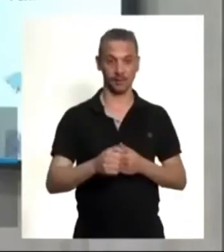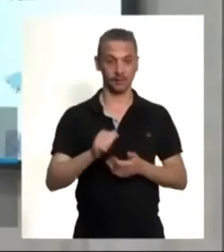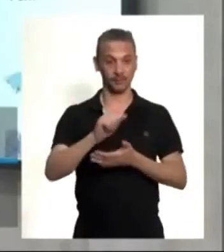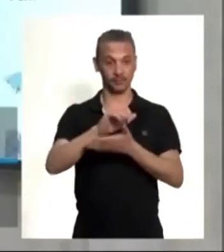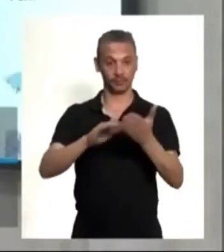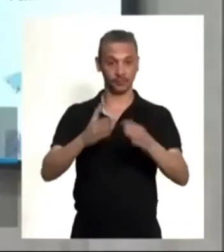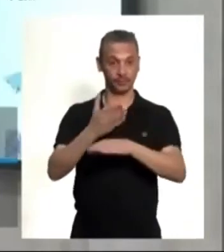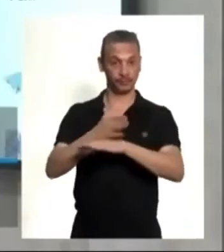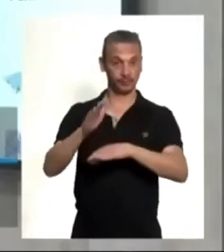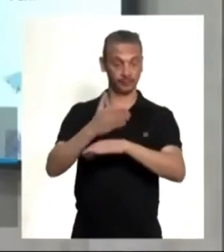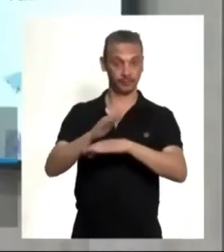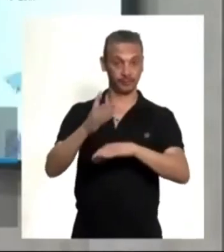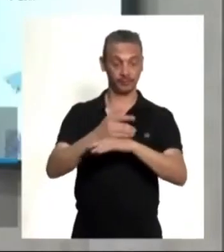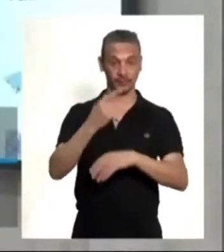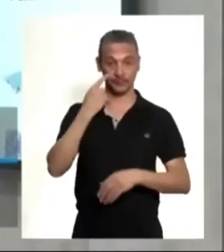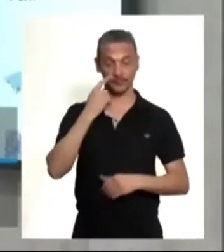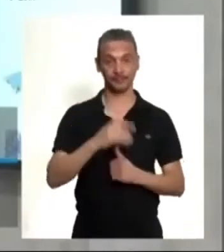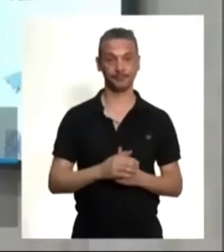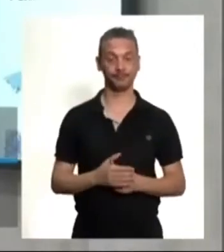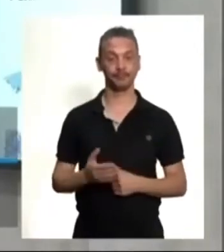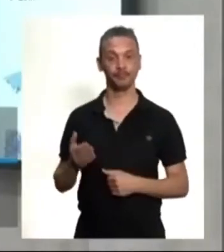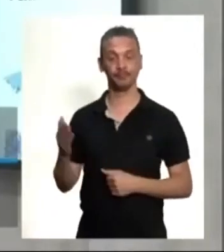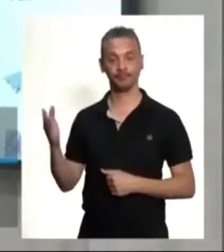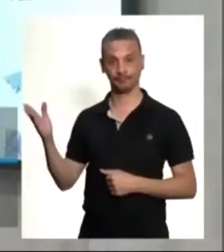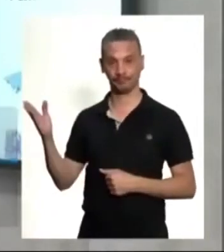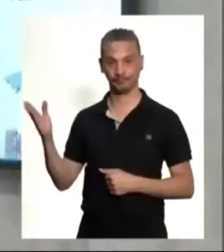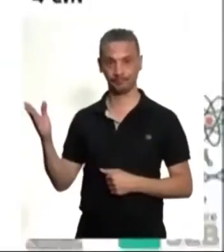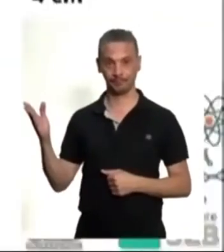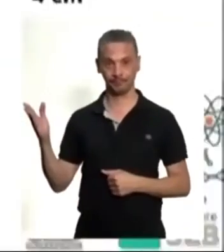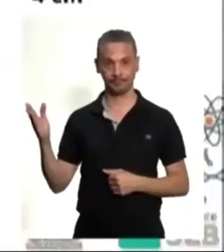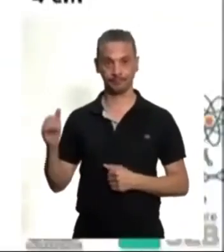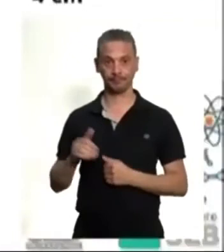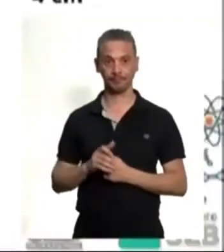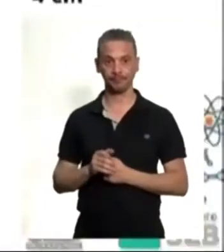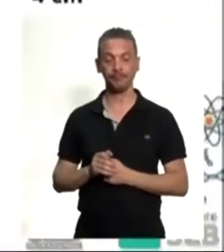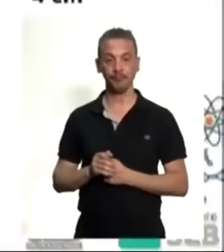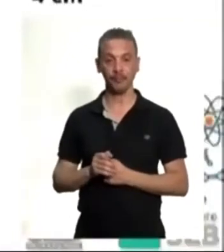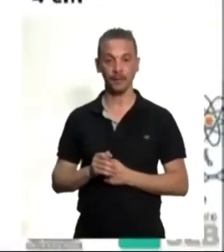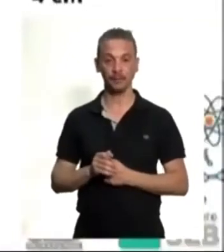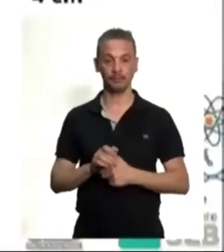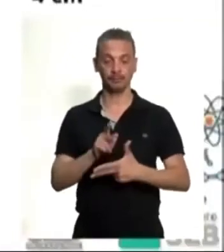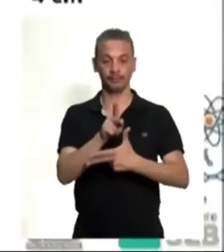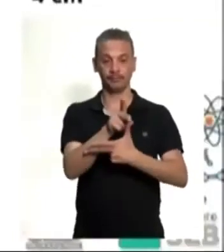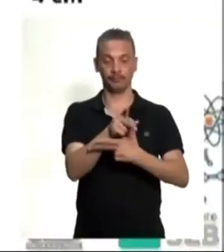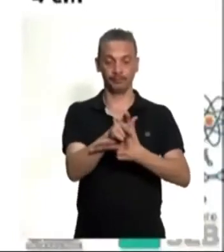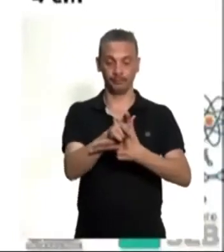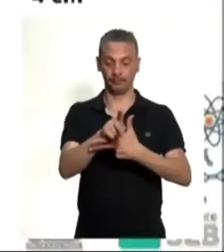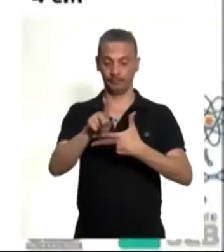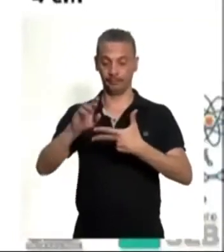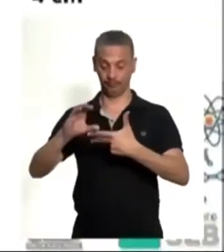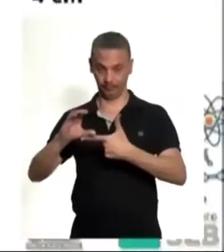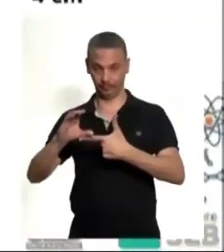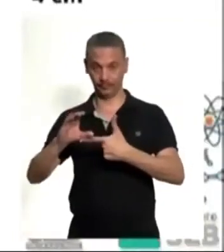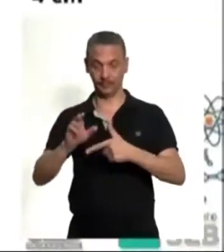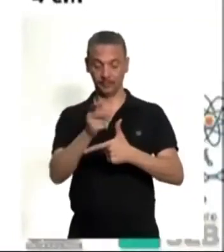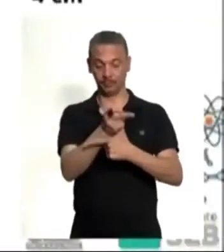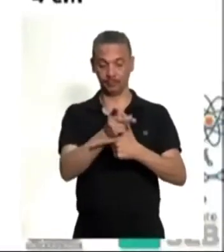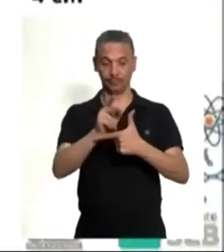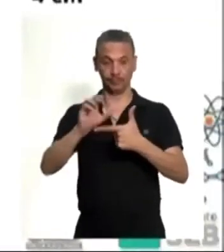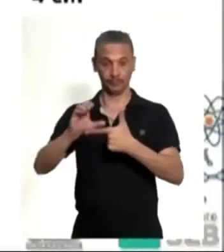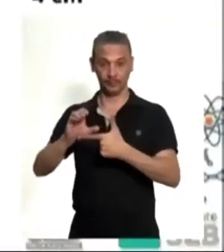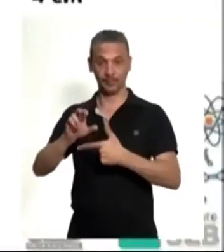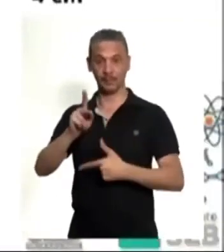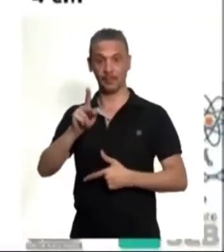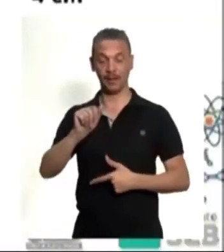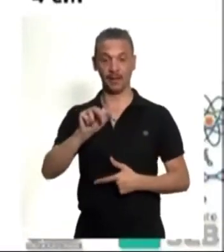aqui. Considere um paralelepípedo reto de dimensões 3, 4 e 1. Comprimento 4, largura 1,